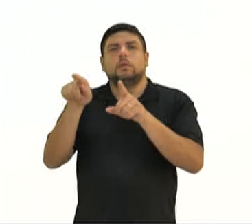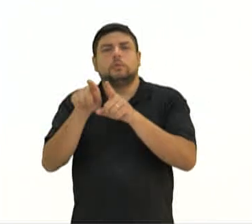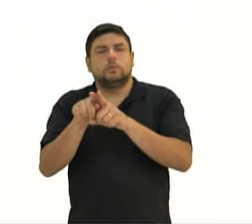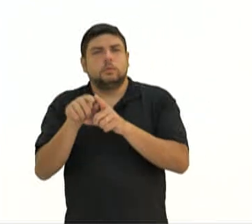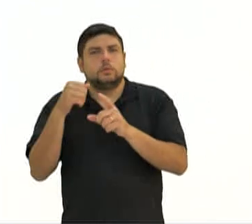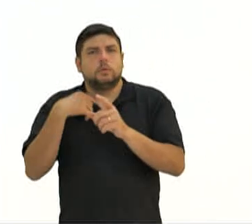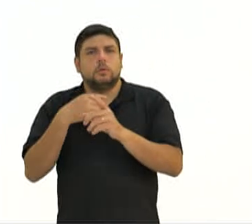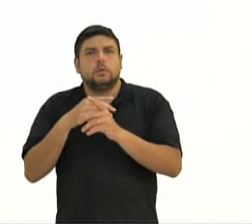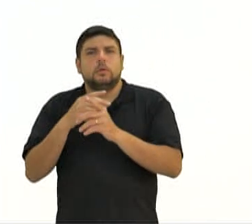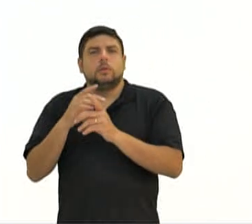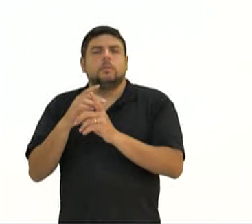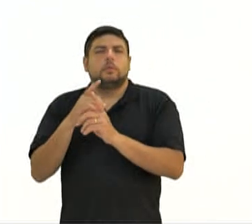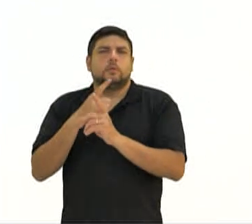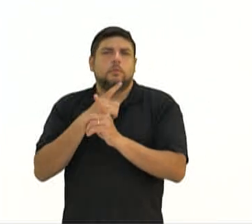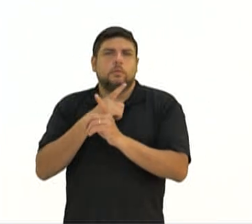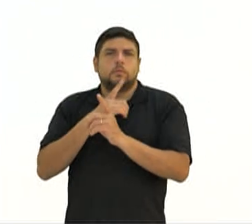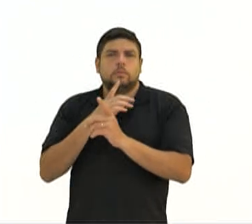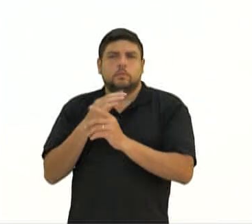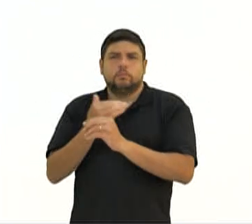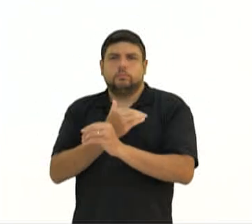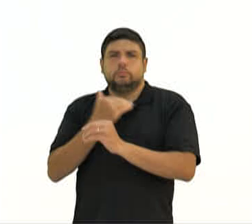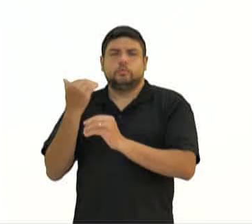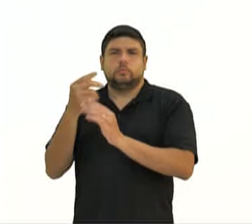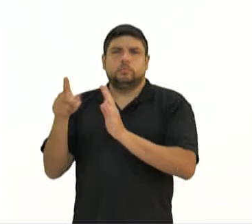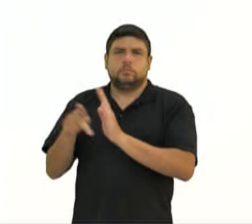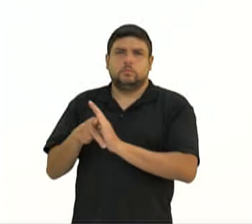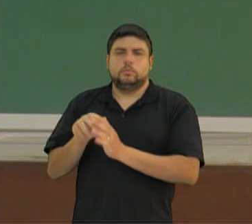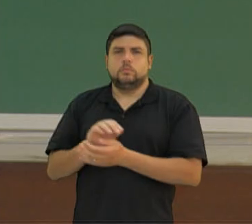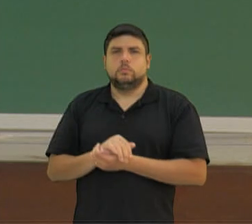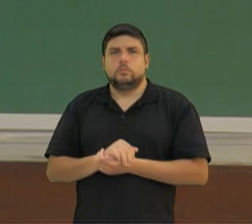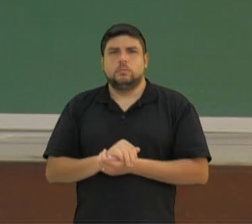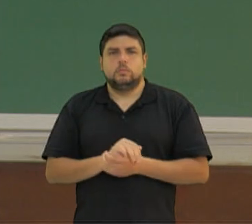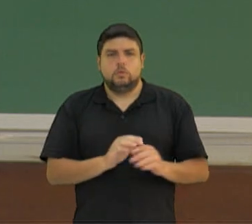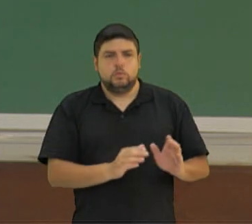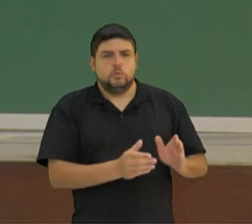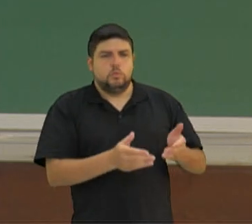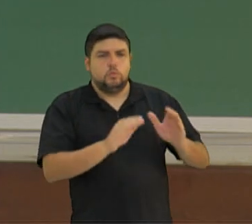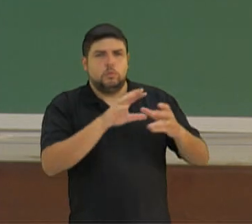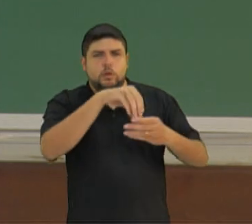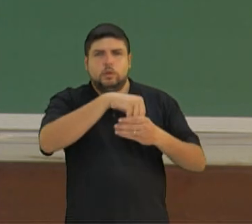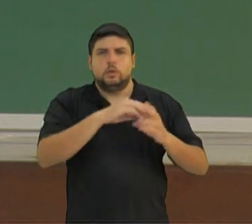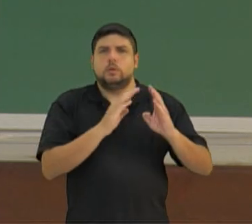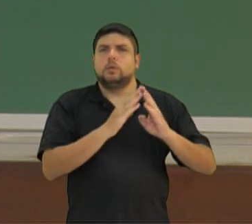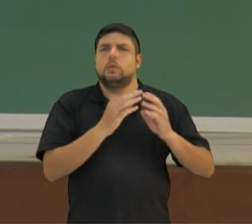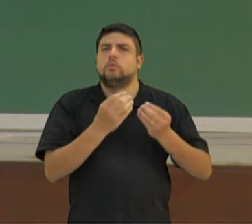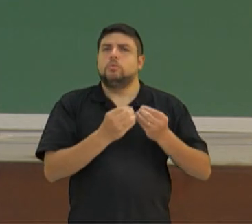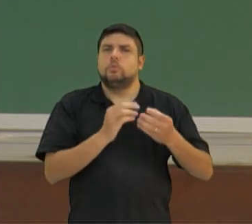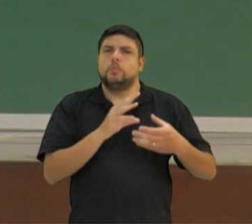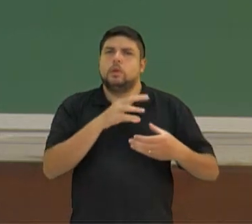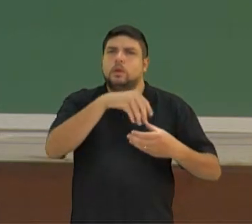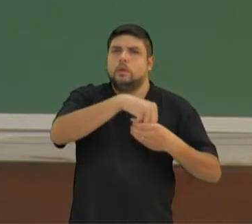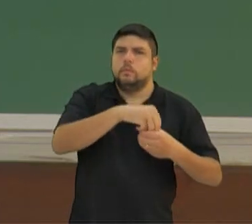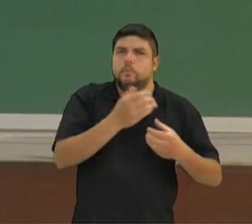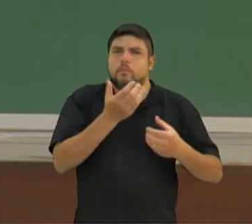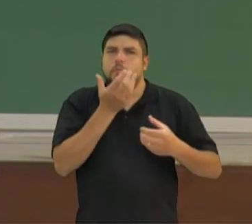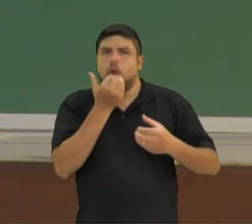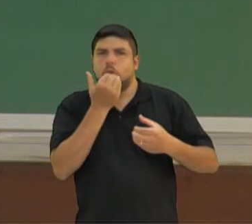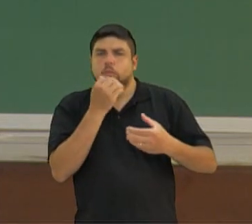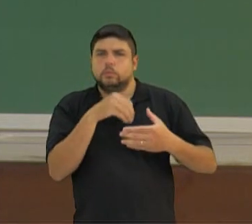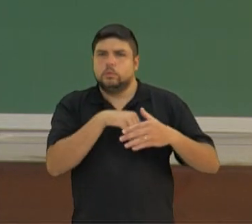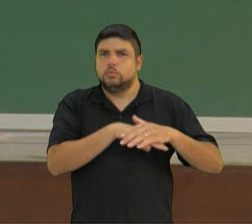Os domésticos serviam apenas para guardar mantimentos e não apresentavam a